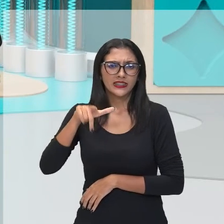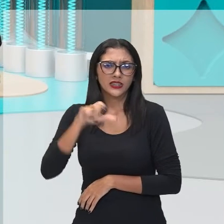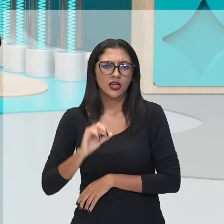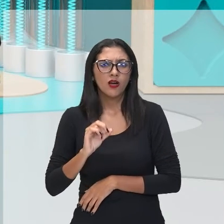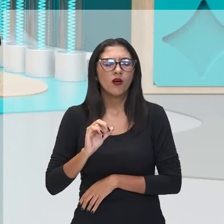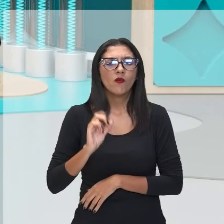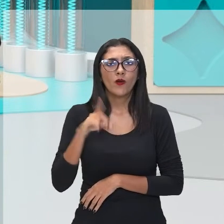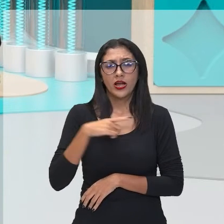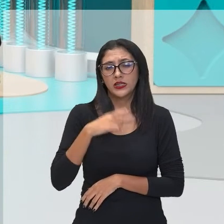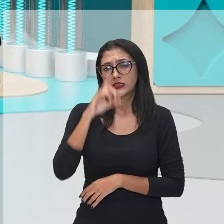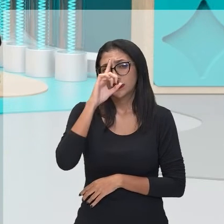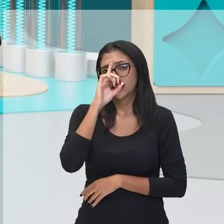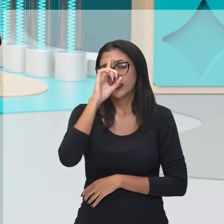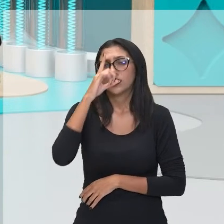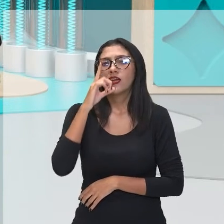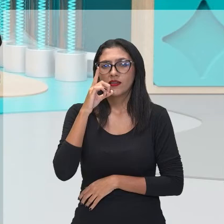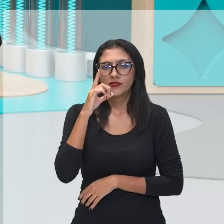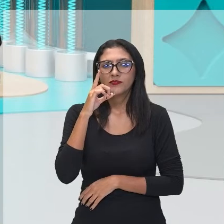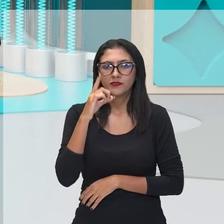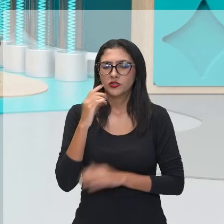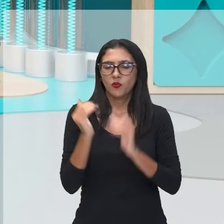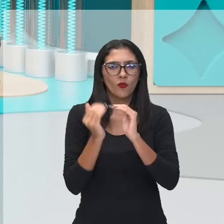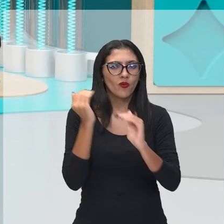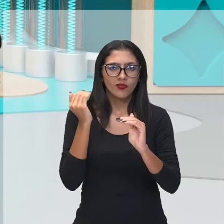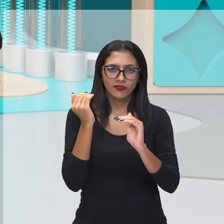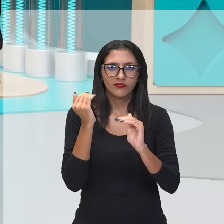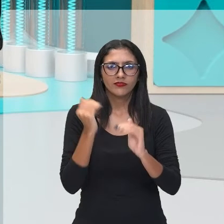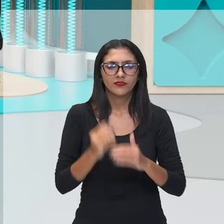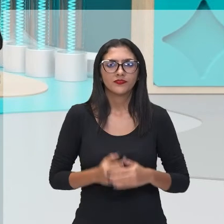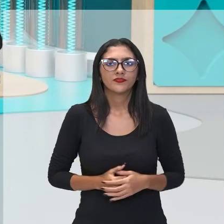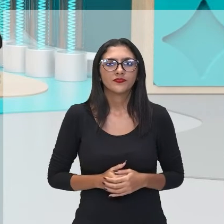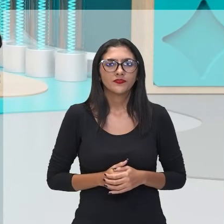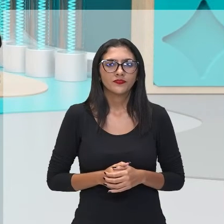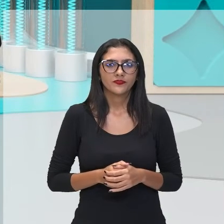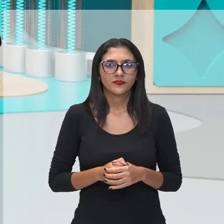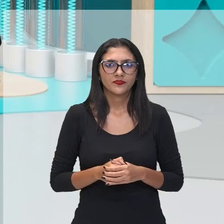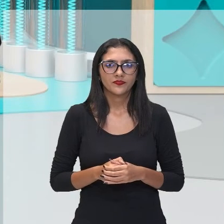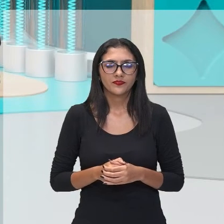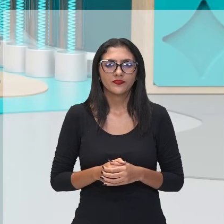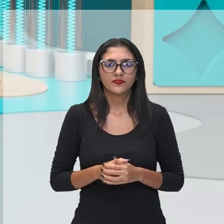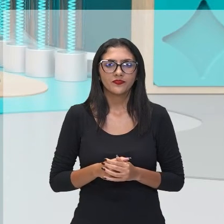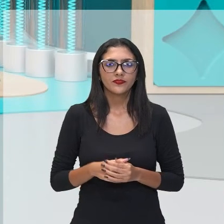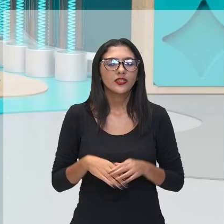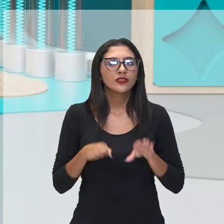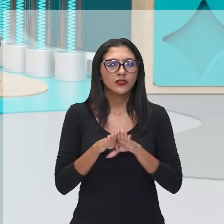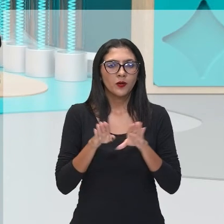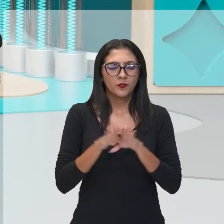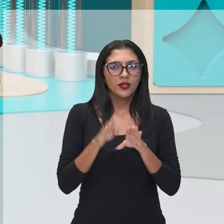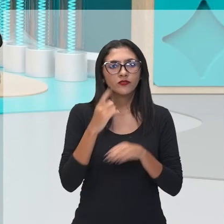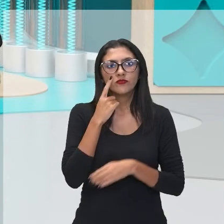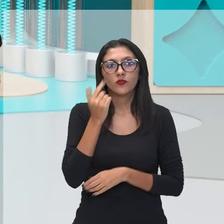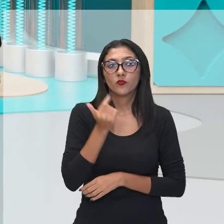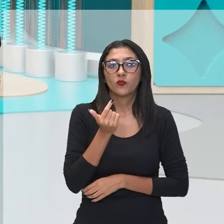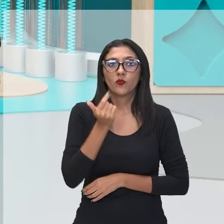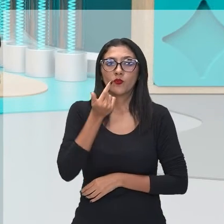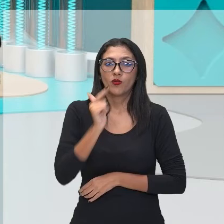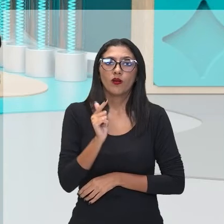traz essa ideia de negação, ok? Percebam que também vimos o uso de